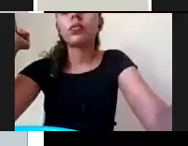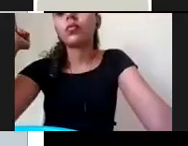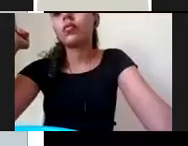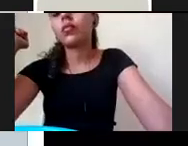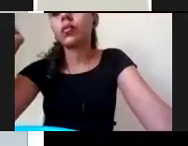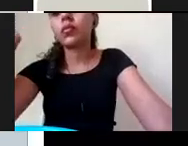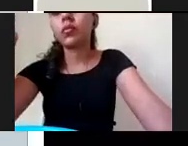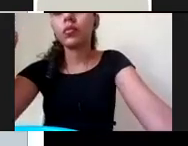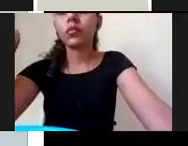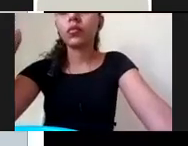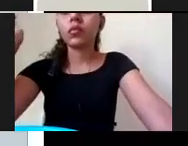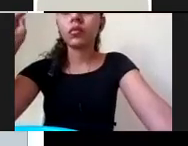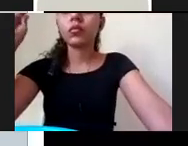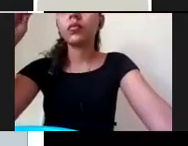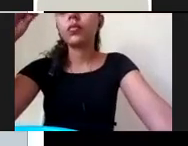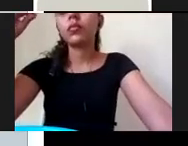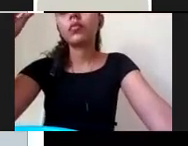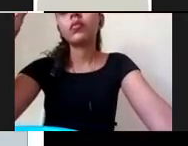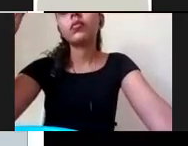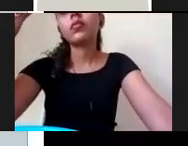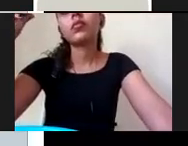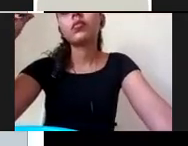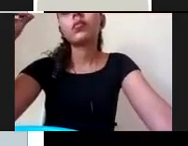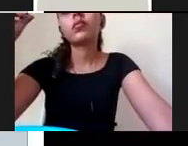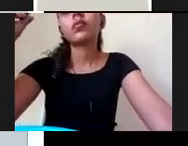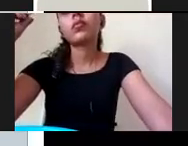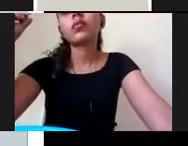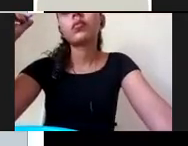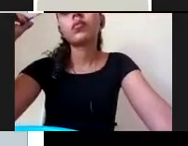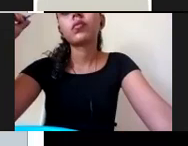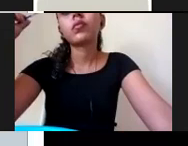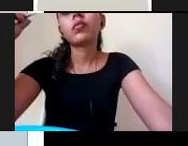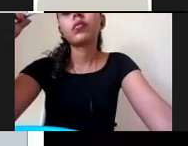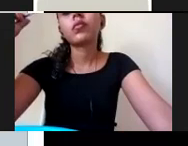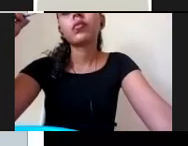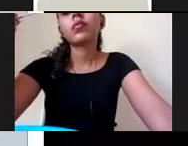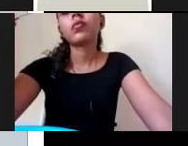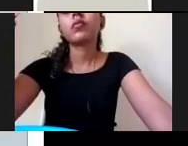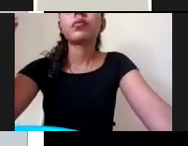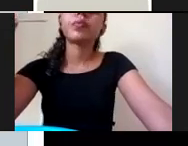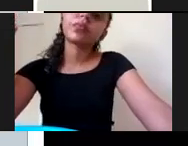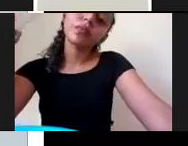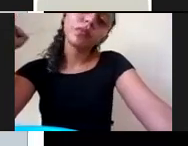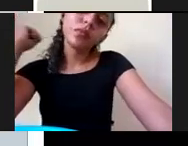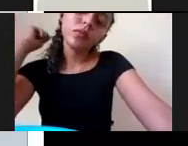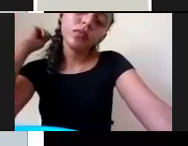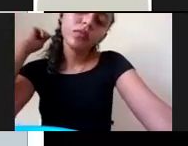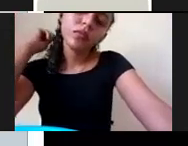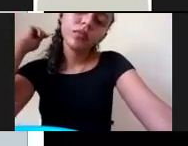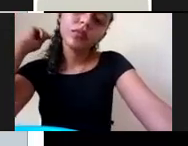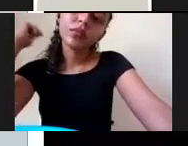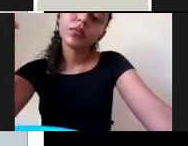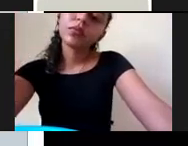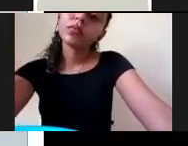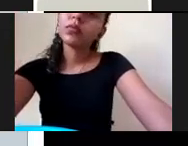ela é contraída, né? Ela diminui. Então, isso tudo a gente tem que